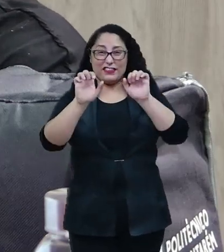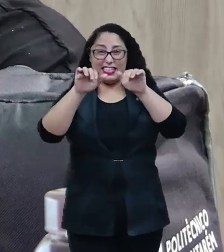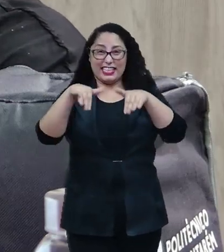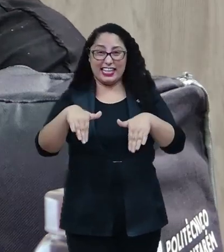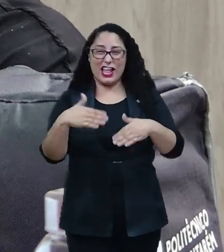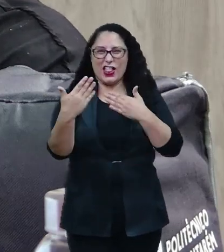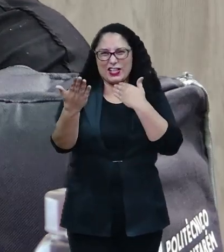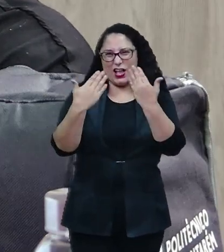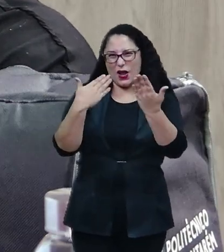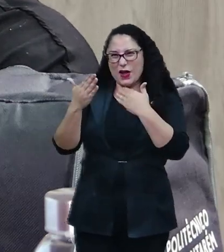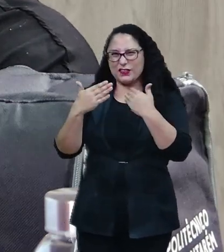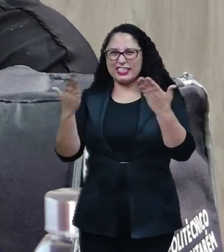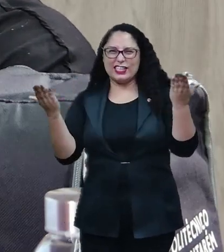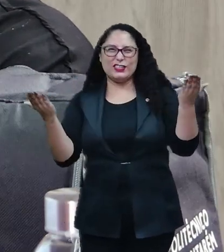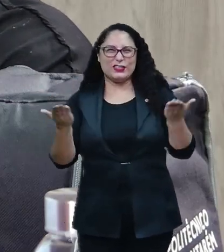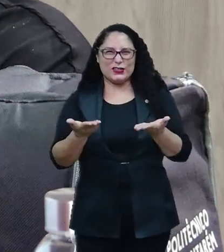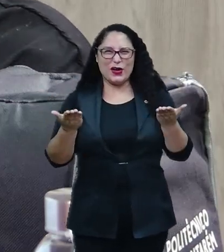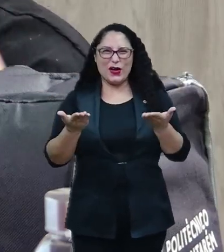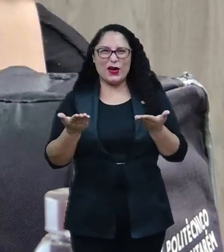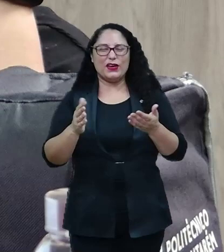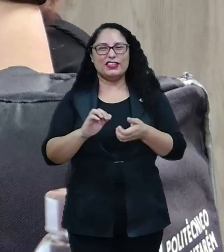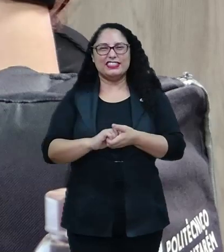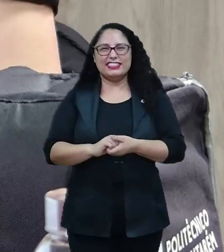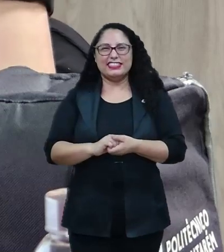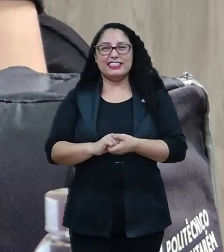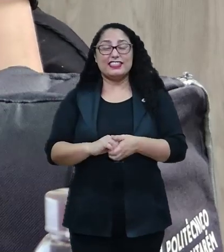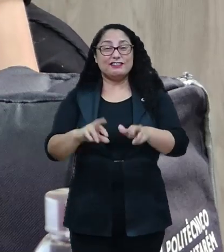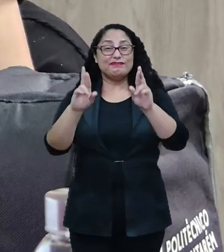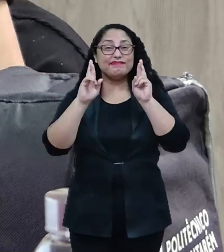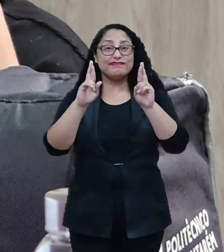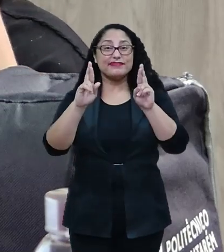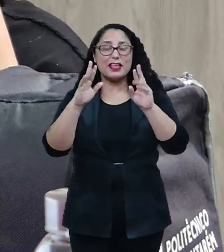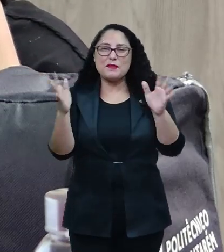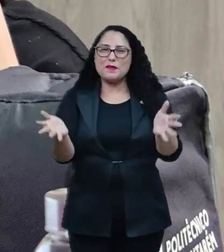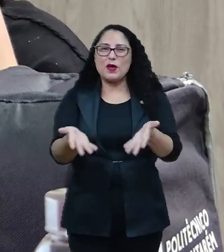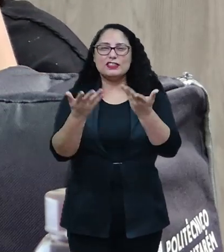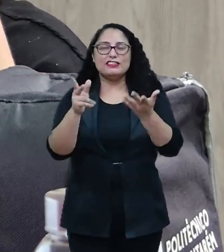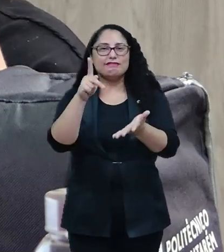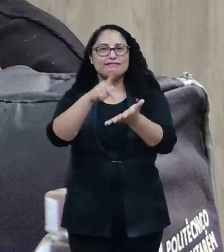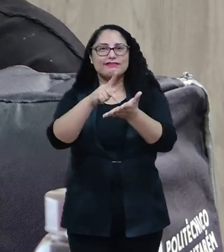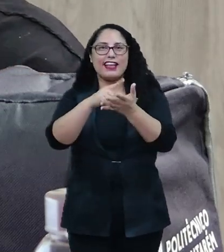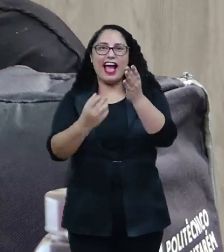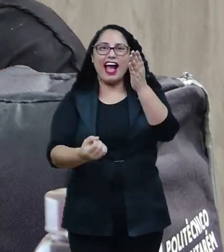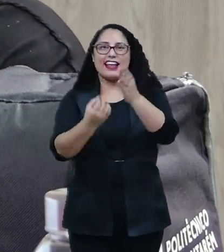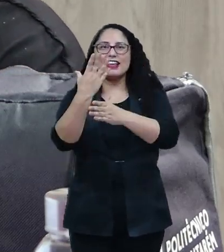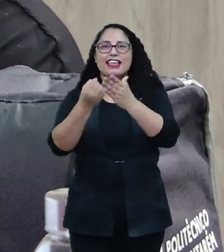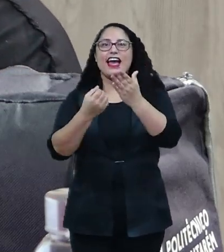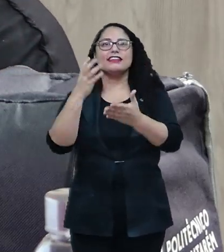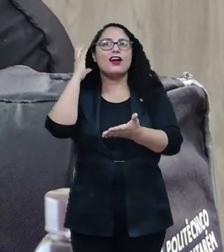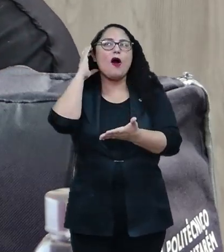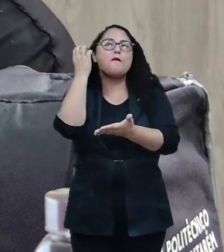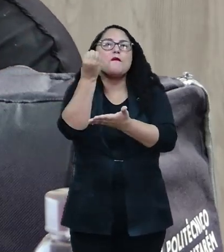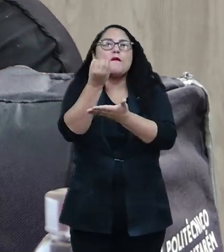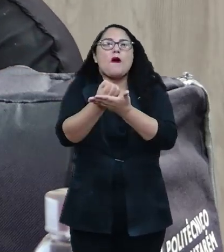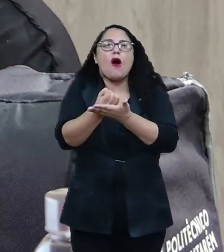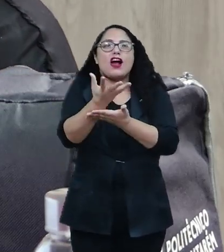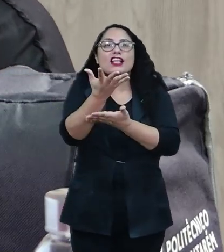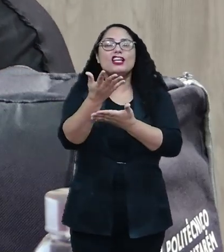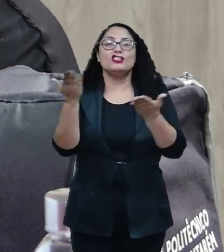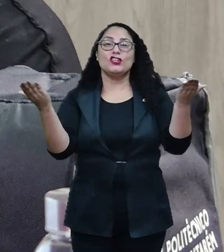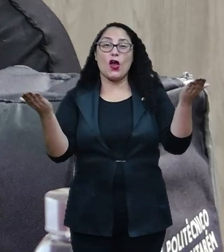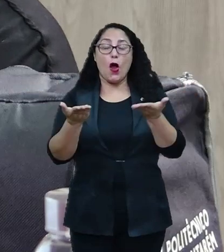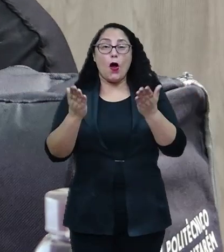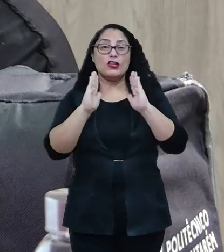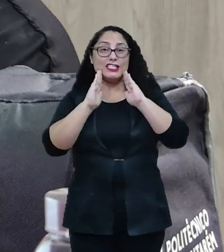encerramos nossa conversa de hoje, né? O que a gente espera, o que motiva realmente a criação desse podcast, desse episódio,